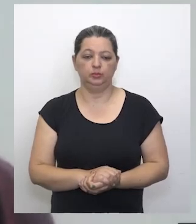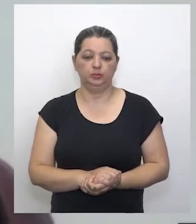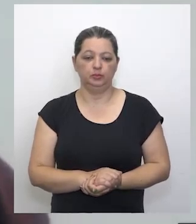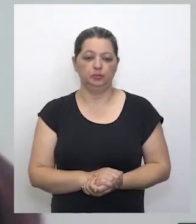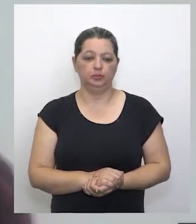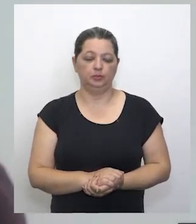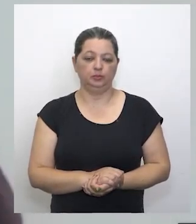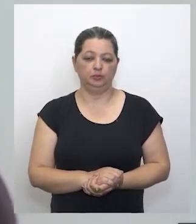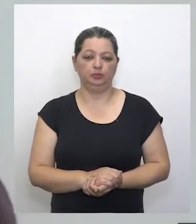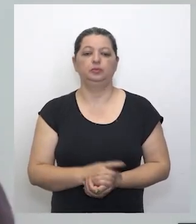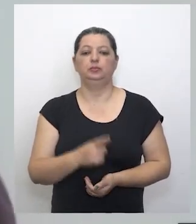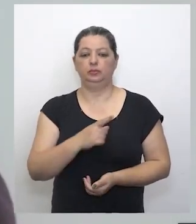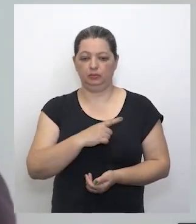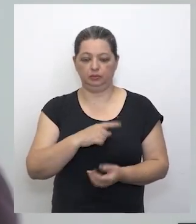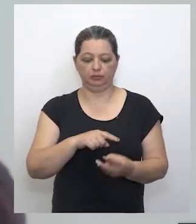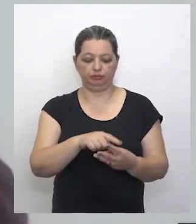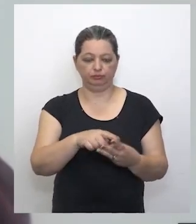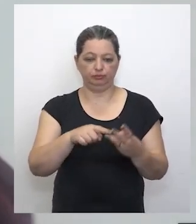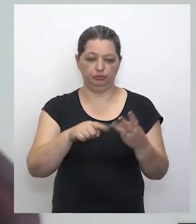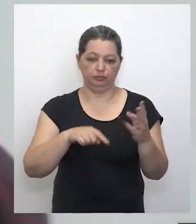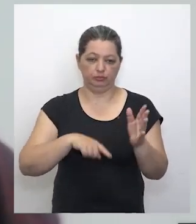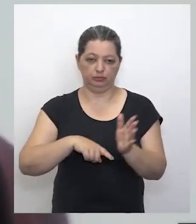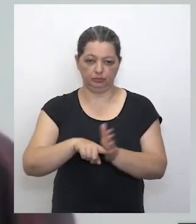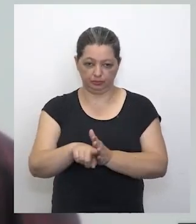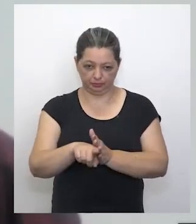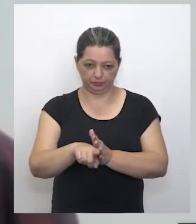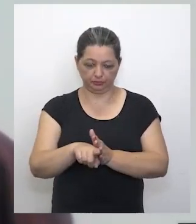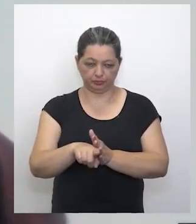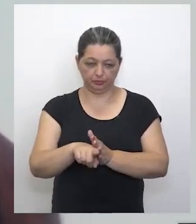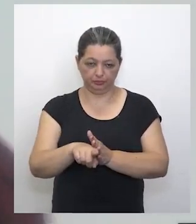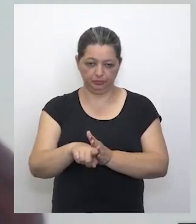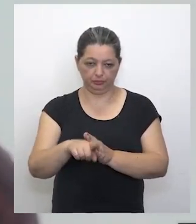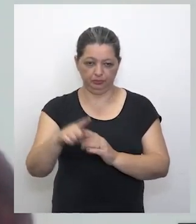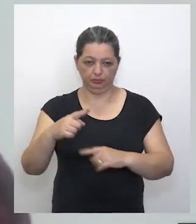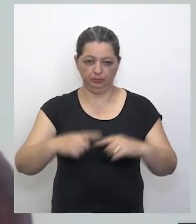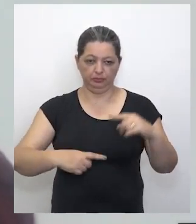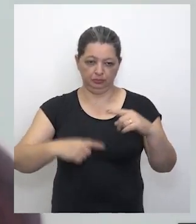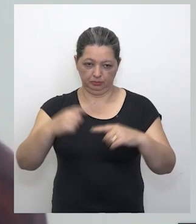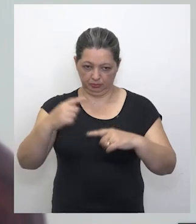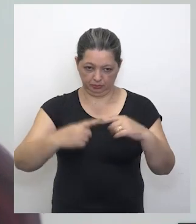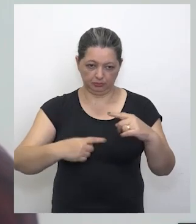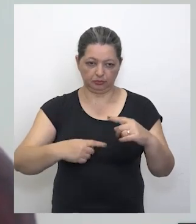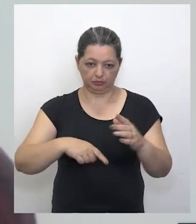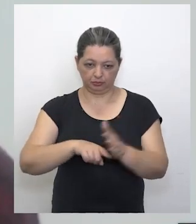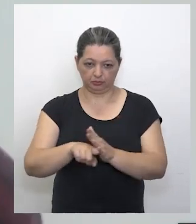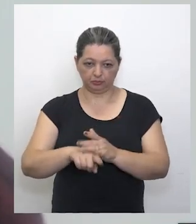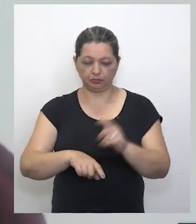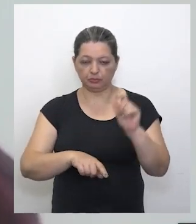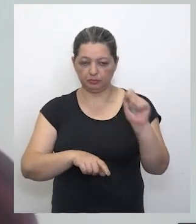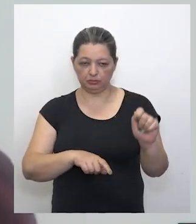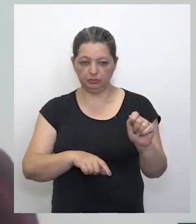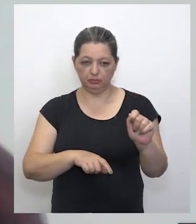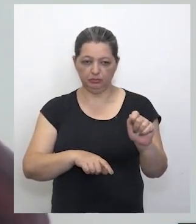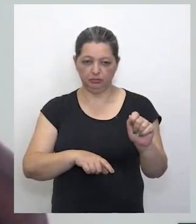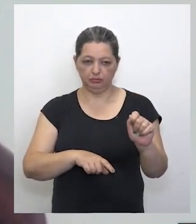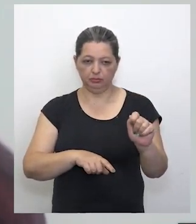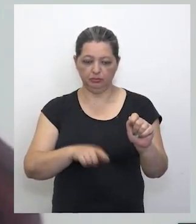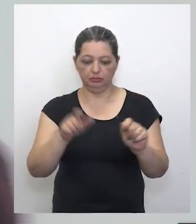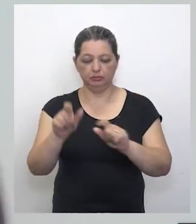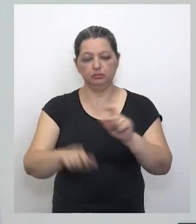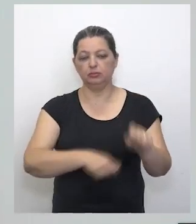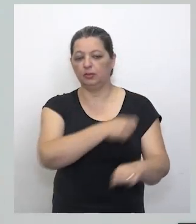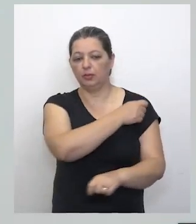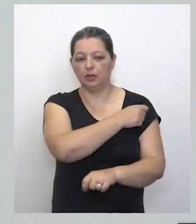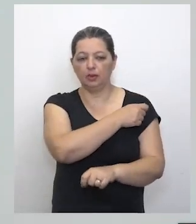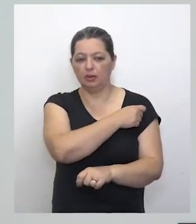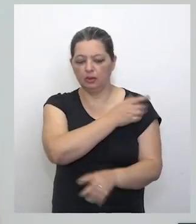E aí nós temos aí 3 questões do material que estão sendo levantadas aí. Na letra A, os estudantes encontraram